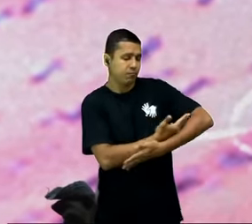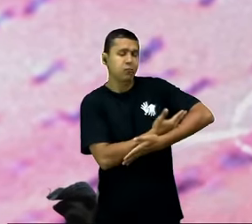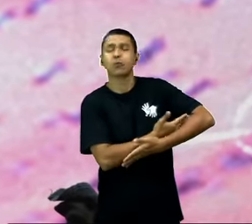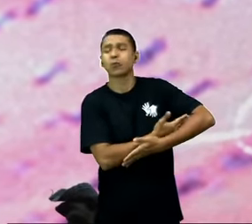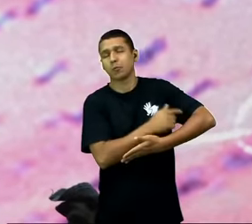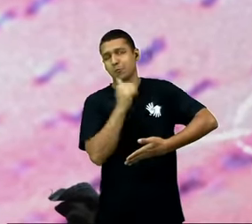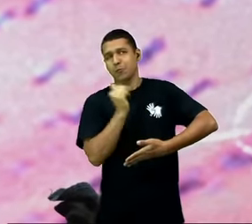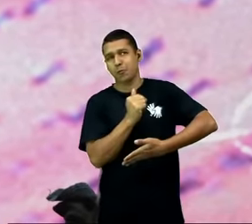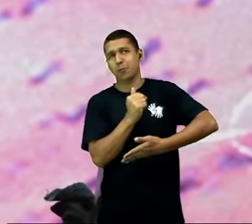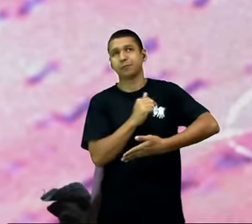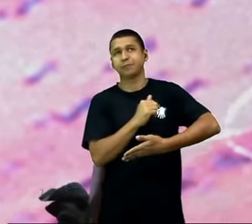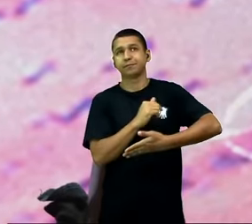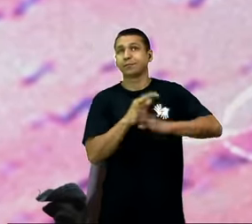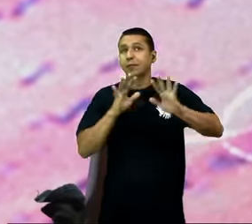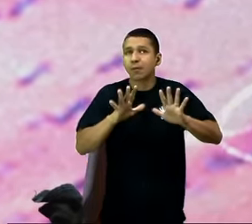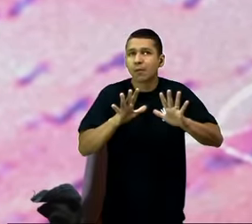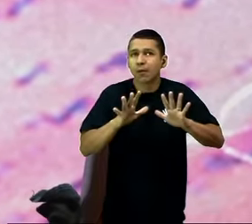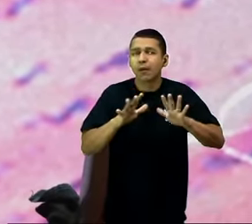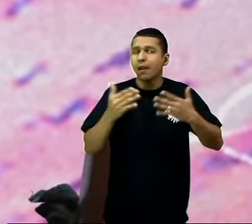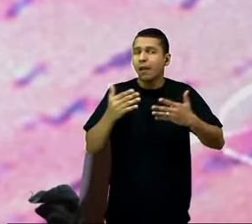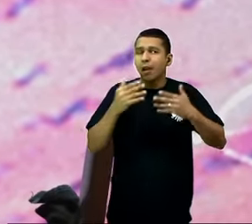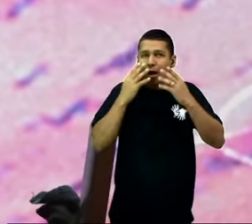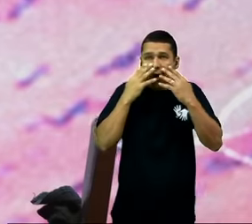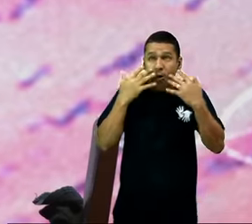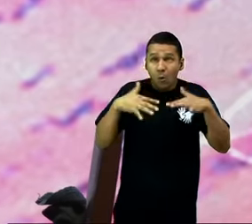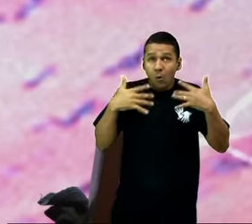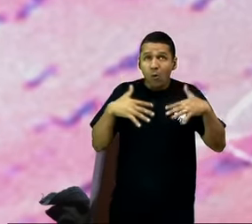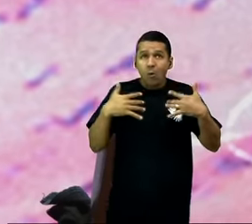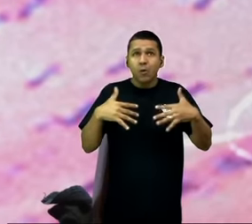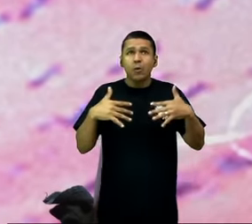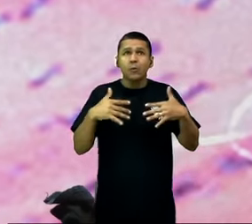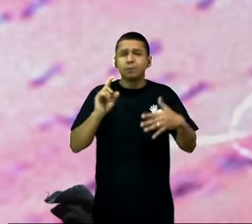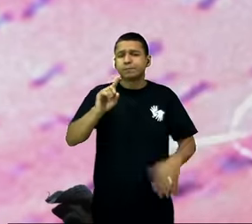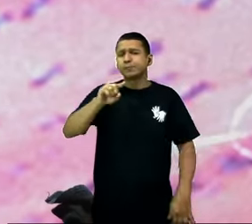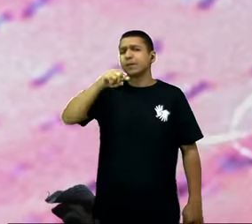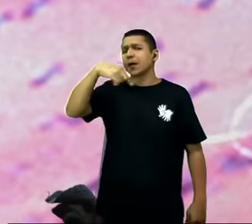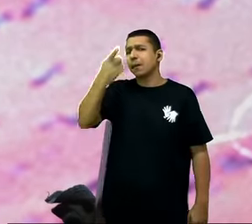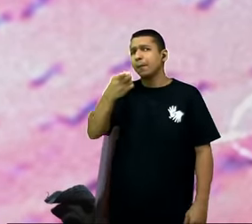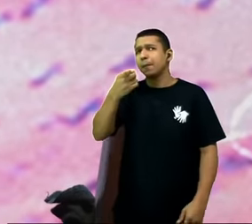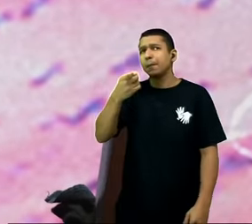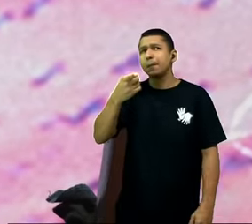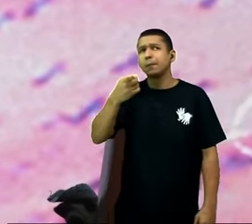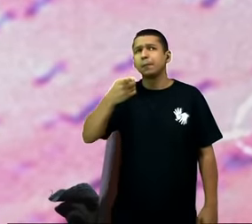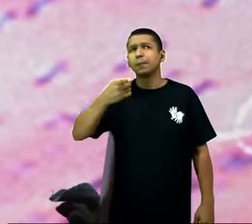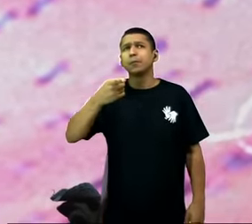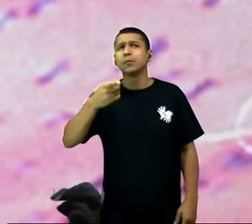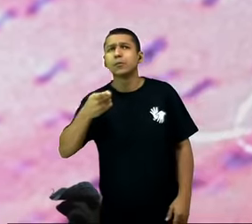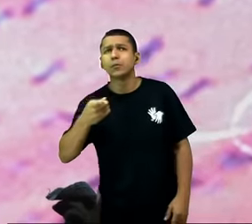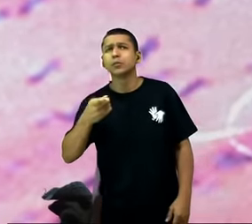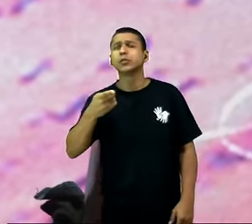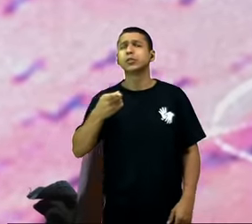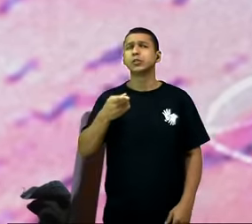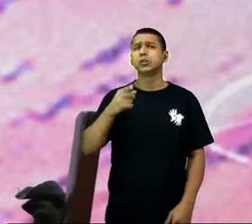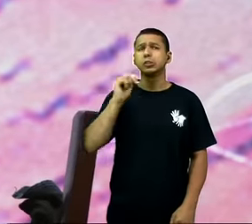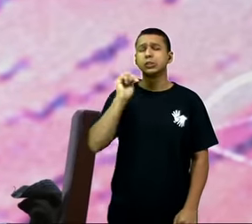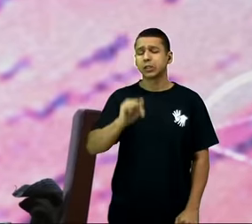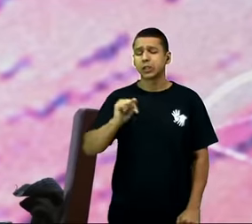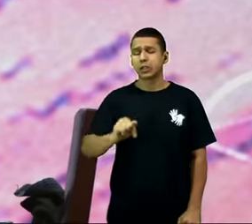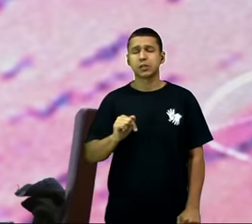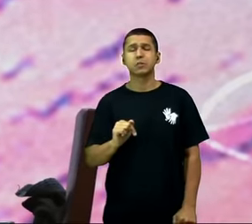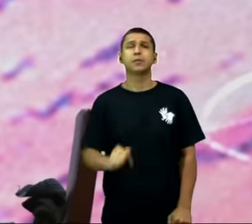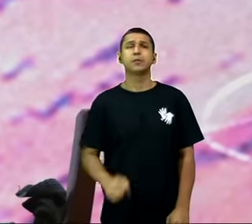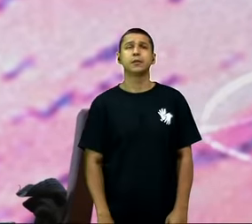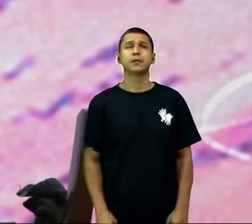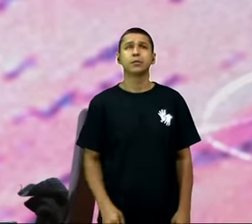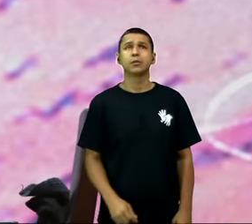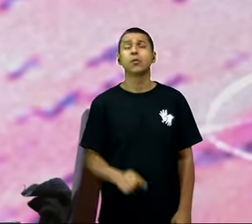que é mais incrível? Agora você vai ficar bobo. Depois que Abraão nasceu, depois desse momento, sabe o que